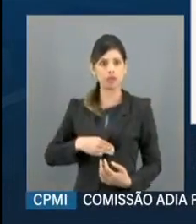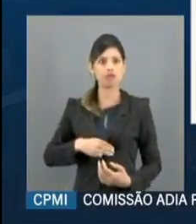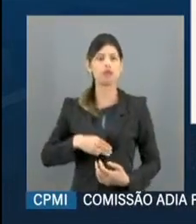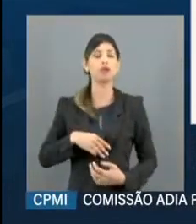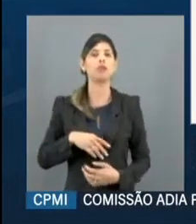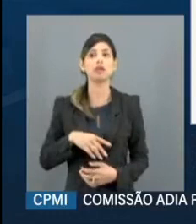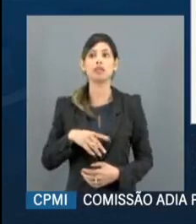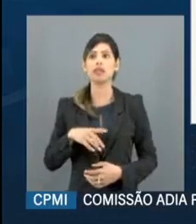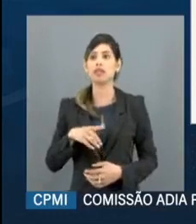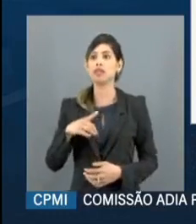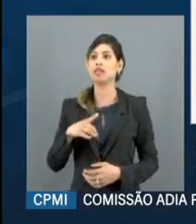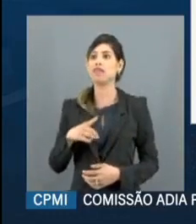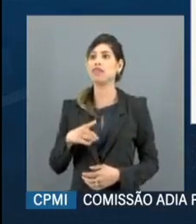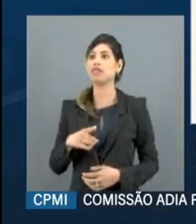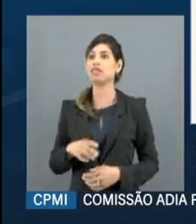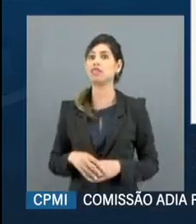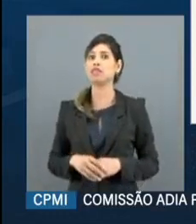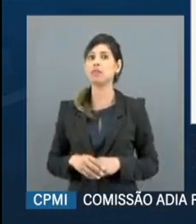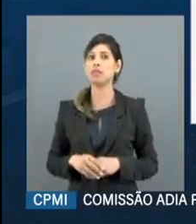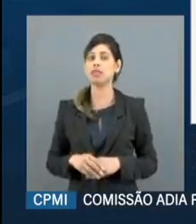da mesa. Participam ali.